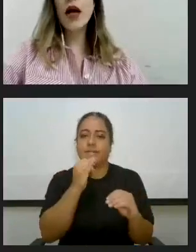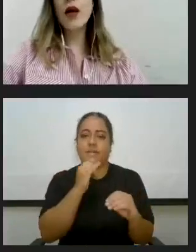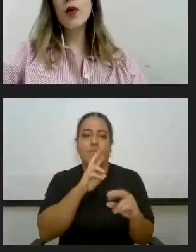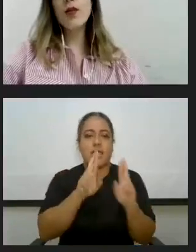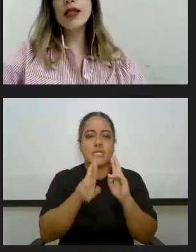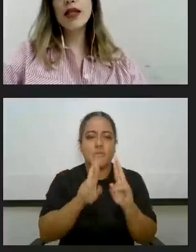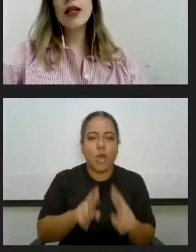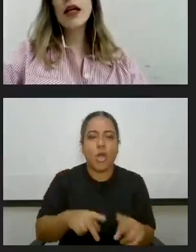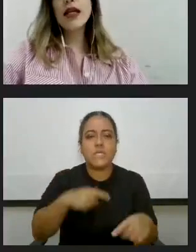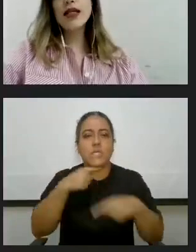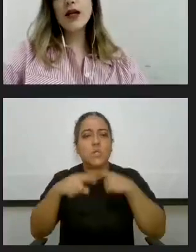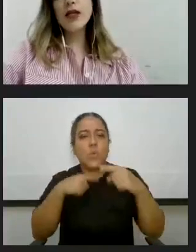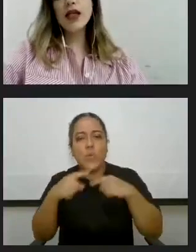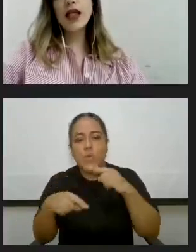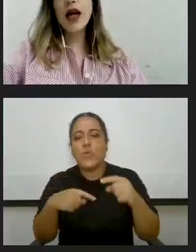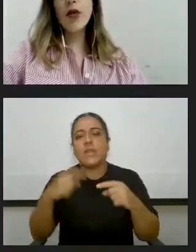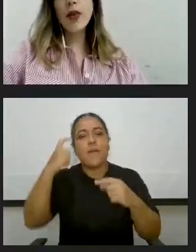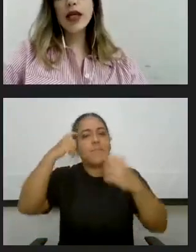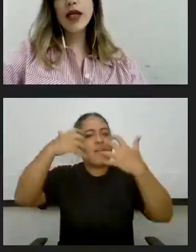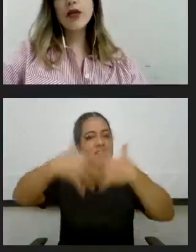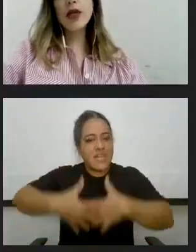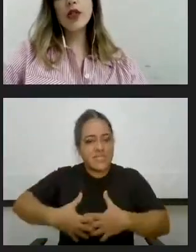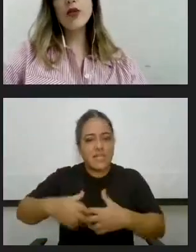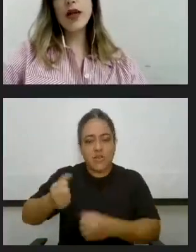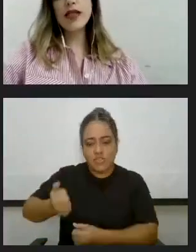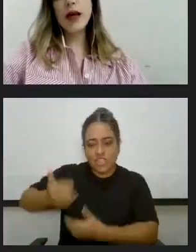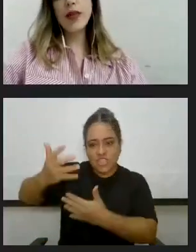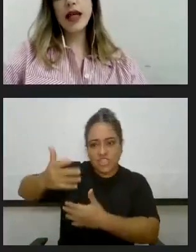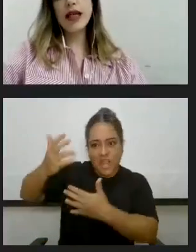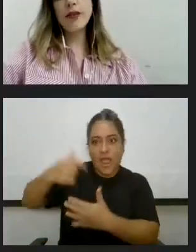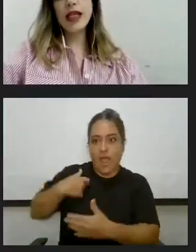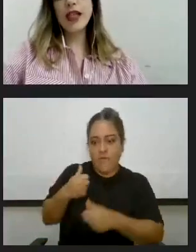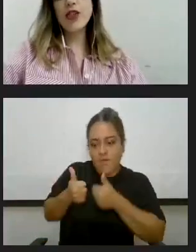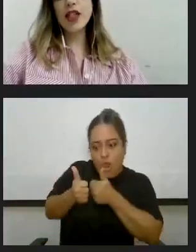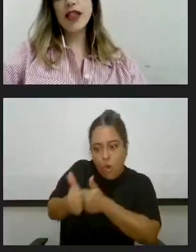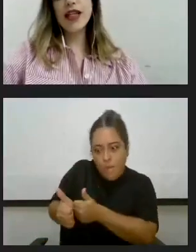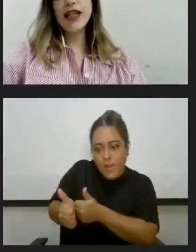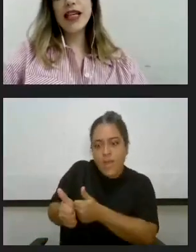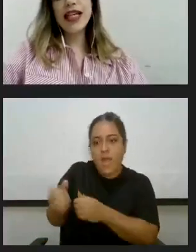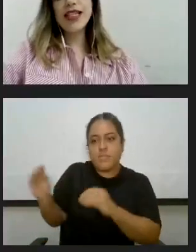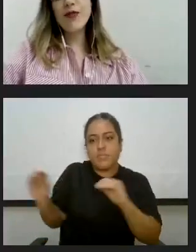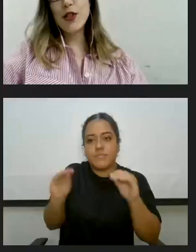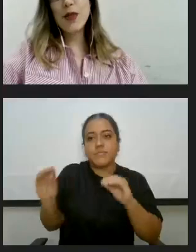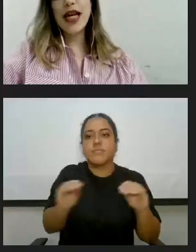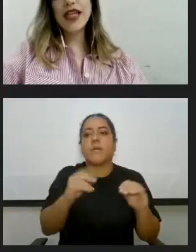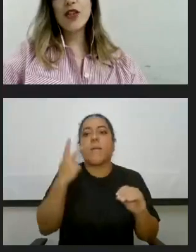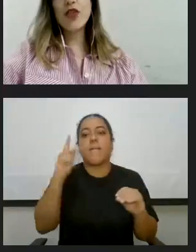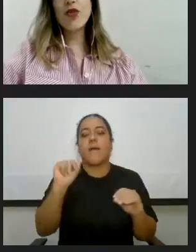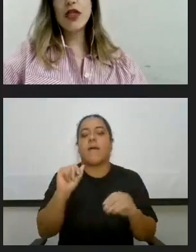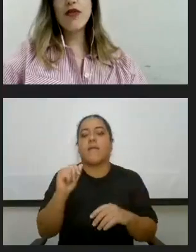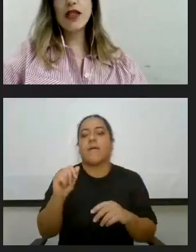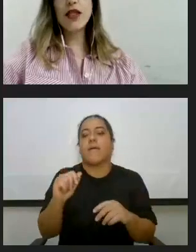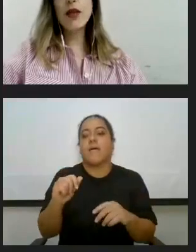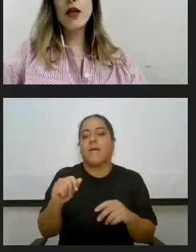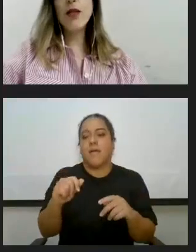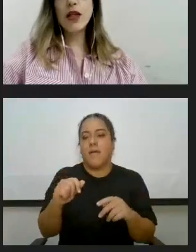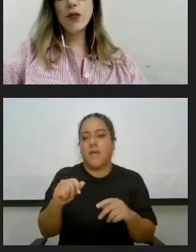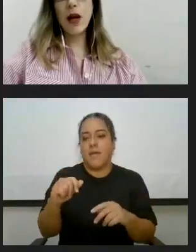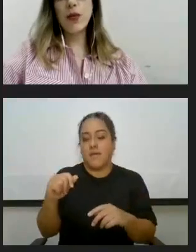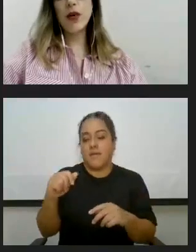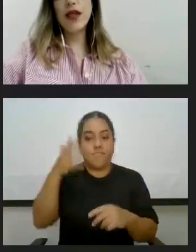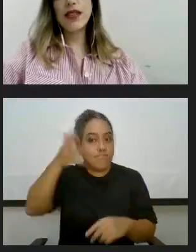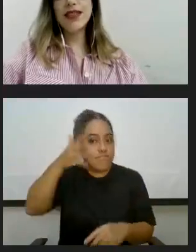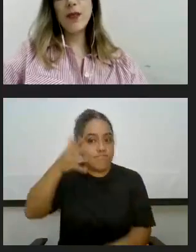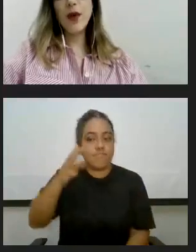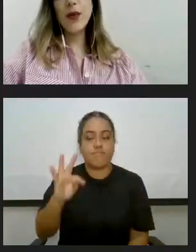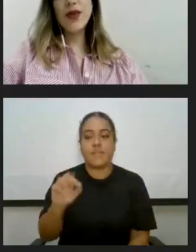no bate-papo. Eu e Priscila estamos aqui acompanhando para a gente passar para a Tatiana esse feedback e a gente conseguir fazer também um